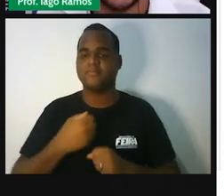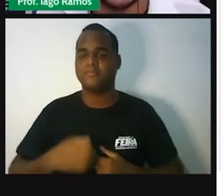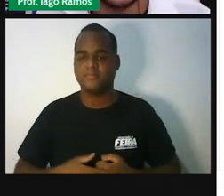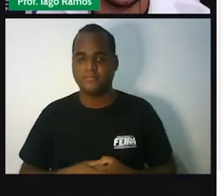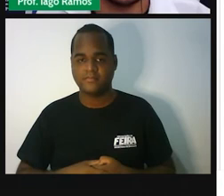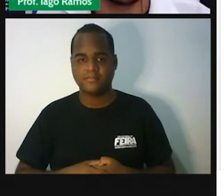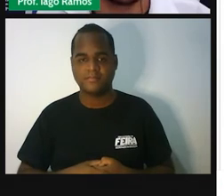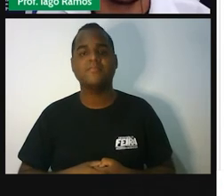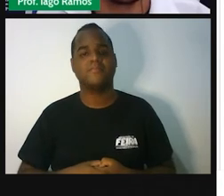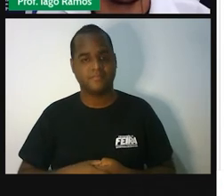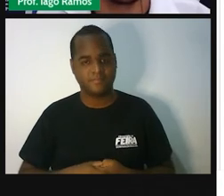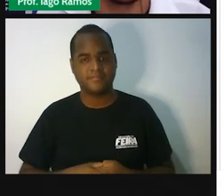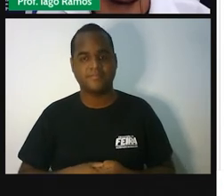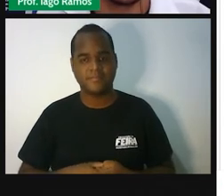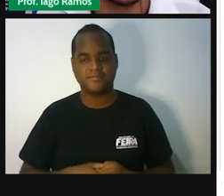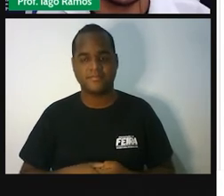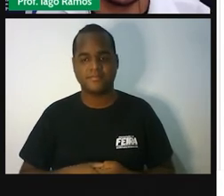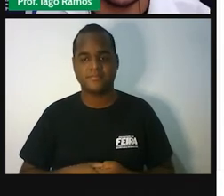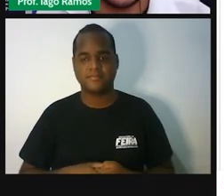Olha só.